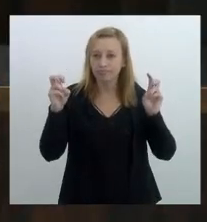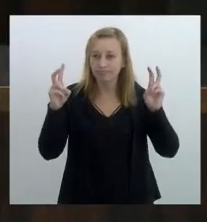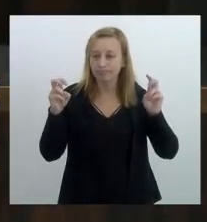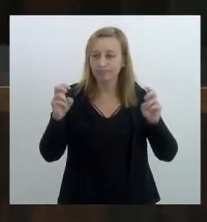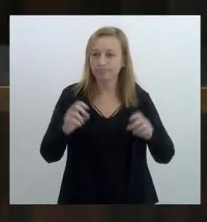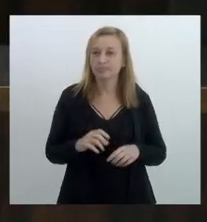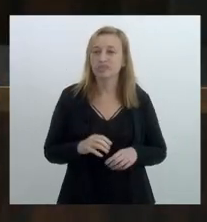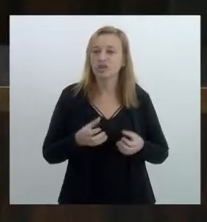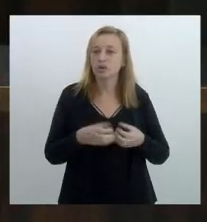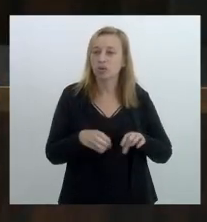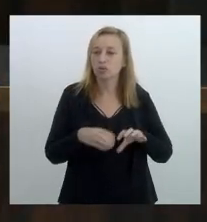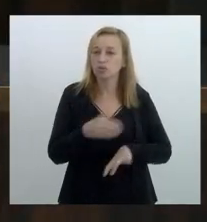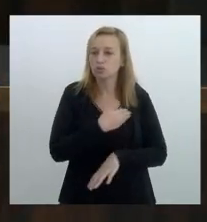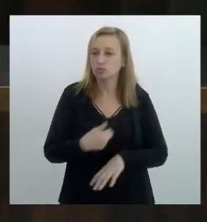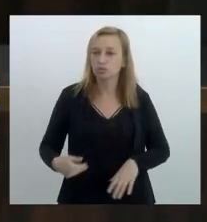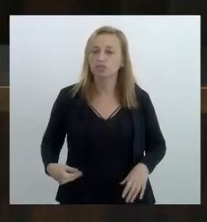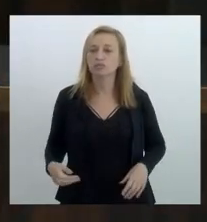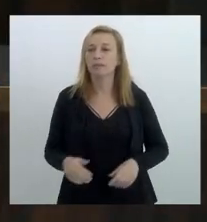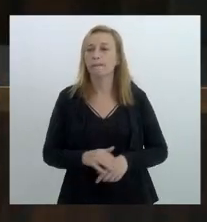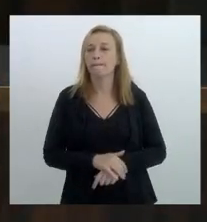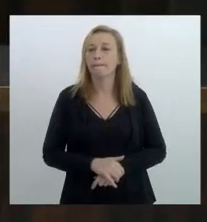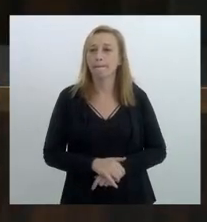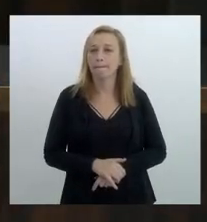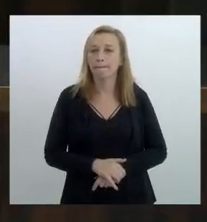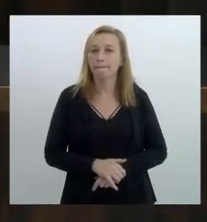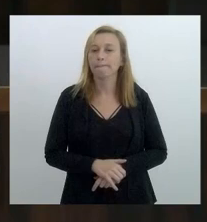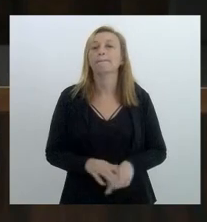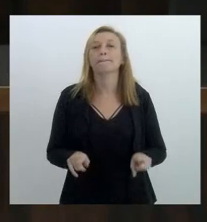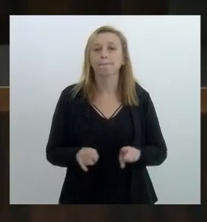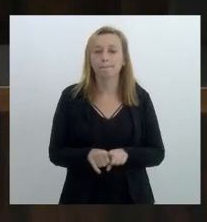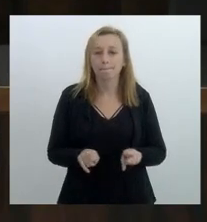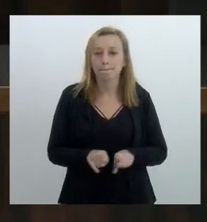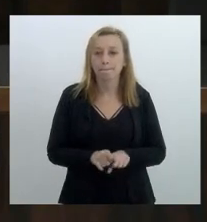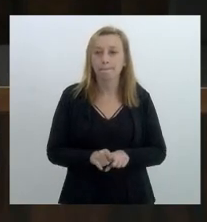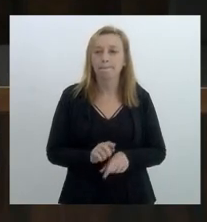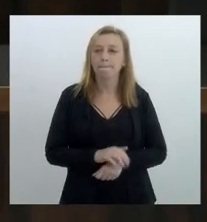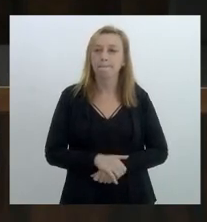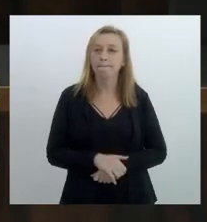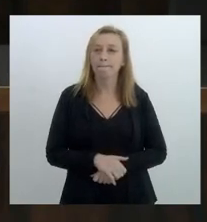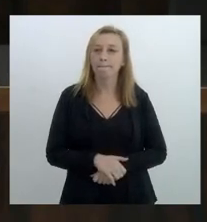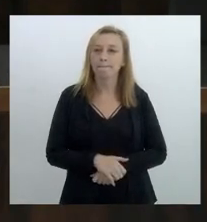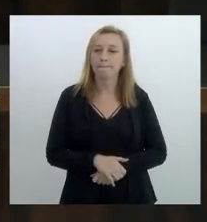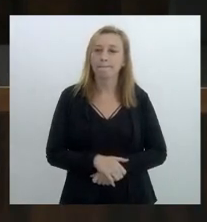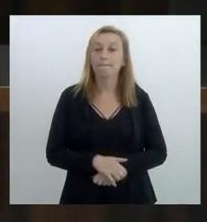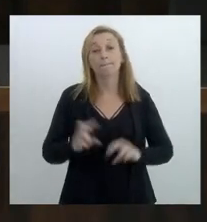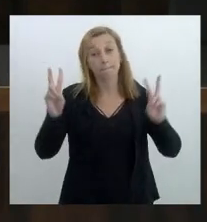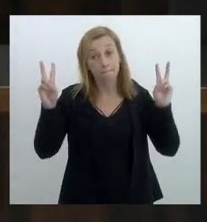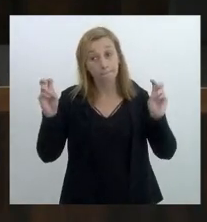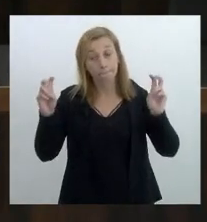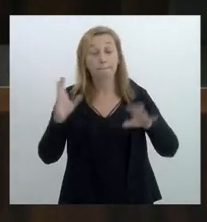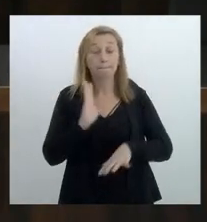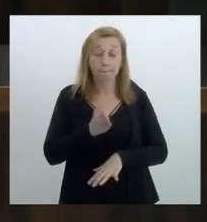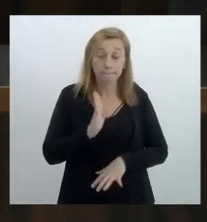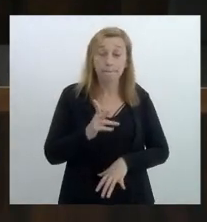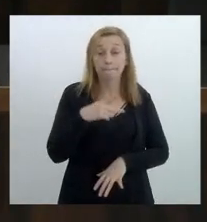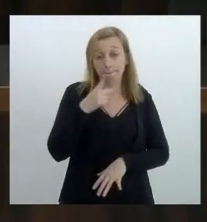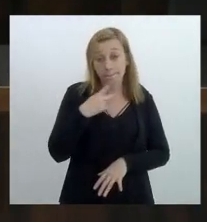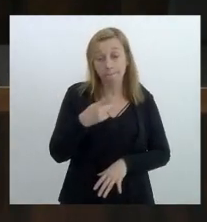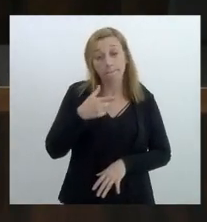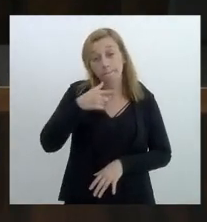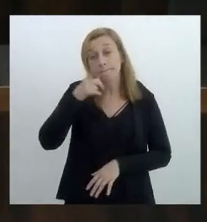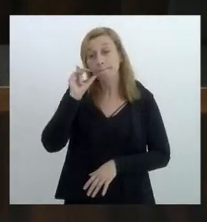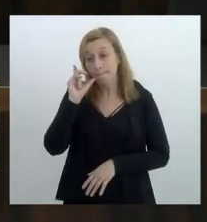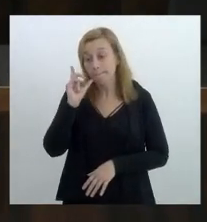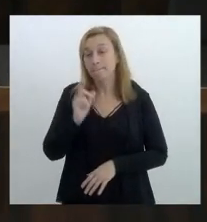exceção ao concurso público e levantou também a questão que eu já tinha colocado no dia de